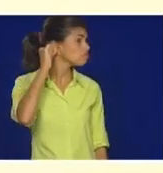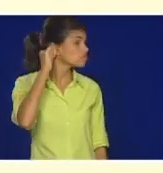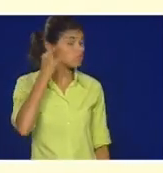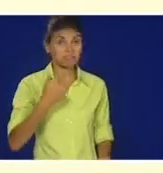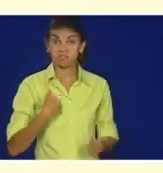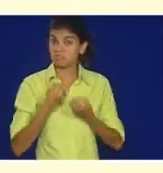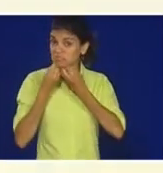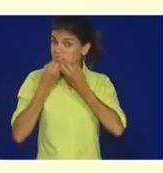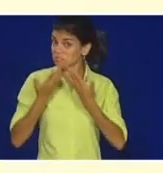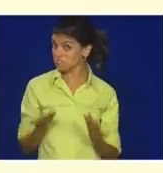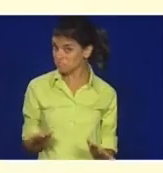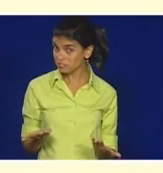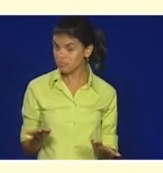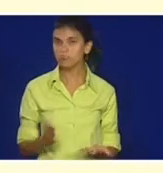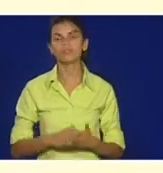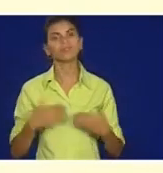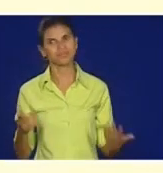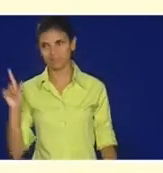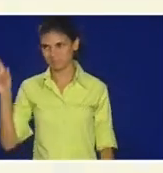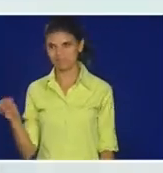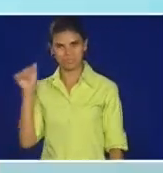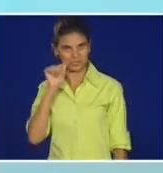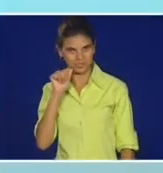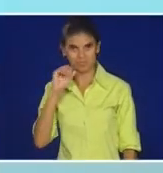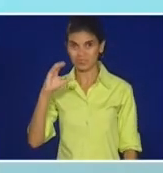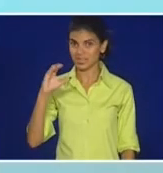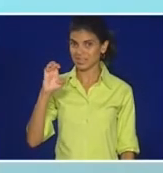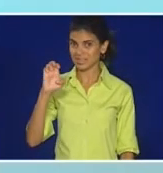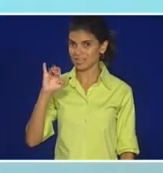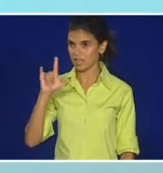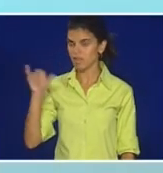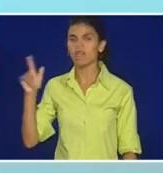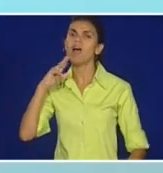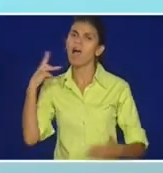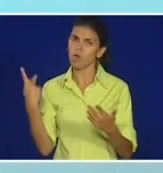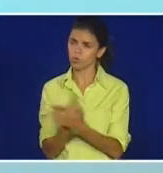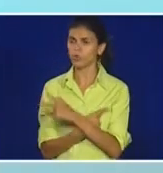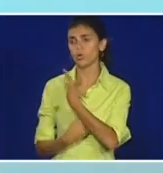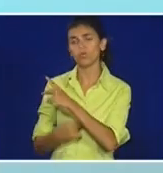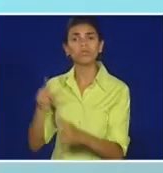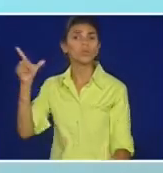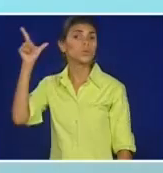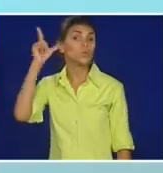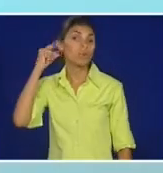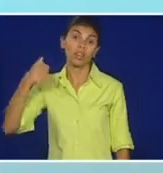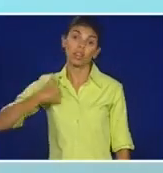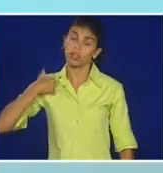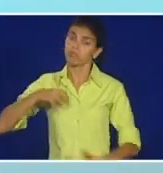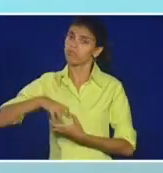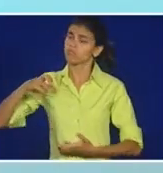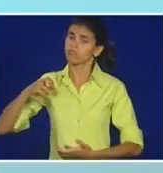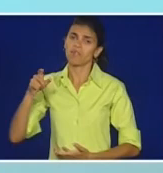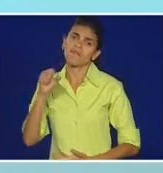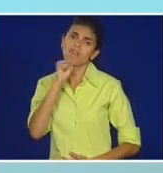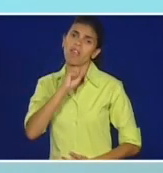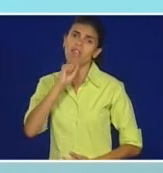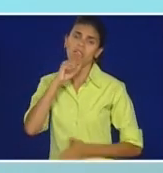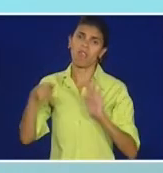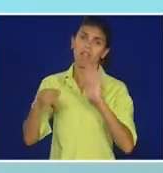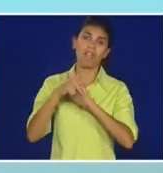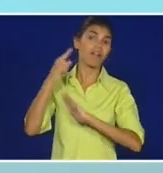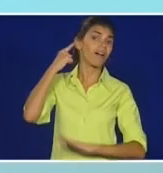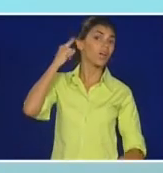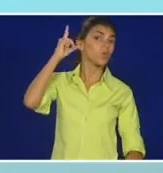bem pequenininho. Então, eu tô achando muito bom. No caso da dona Celi, ela apresenta uma perda auditiva por